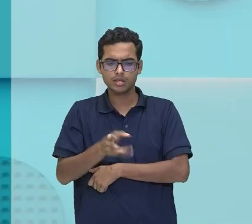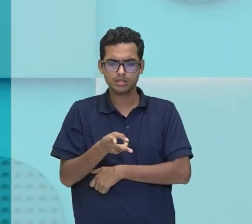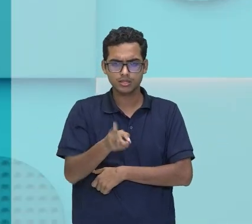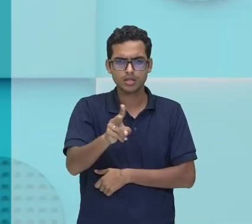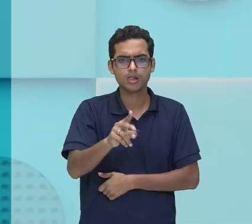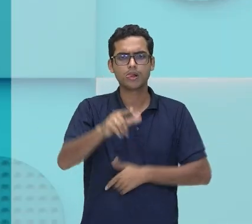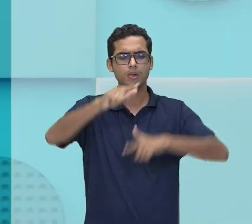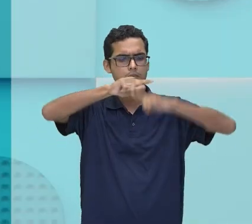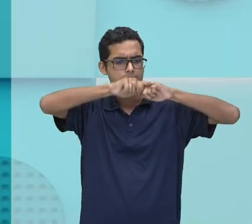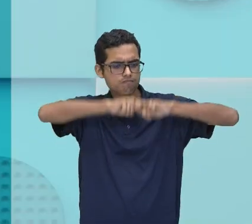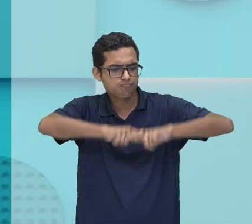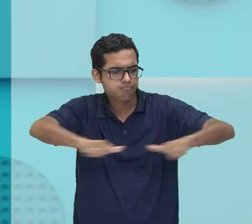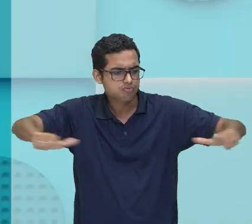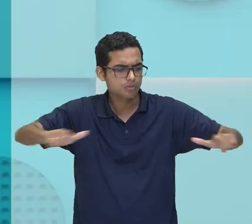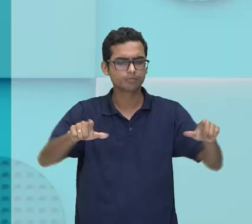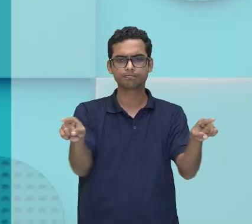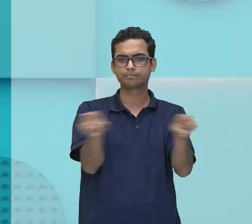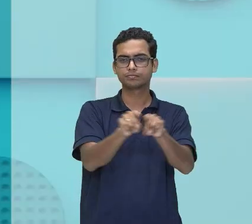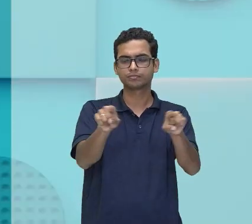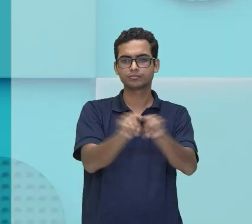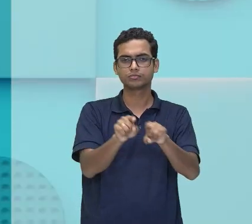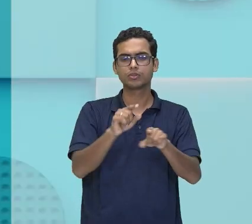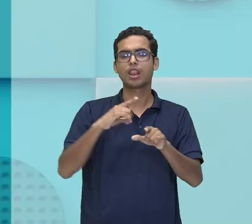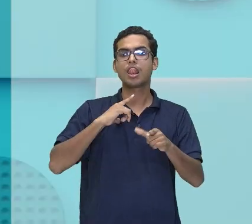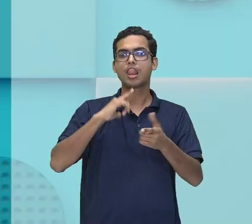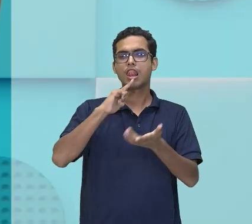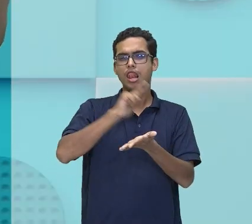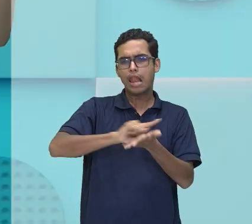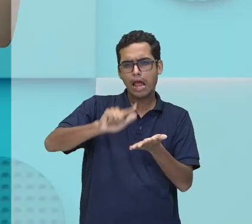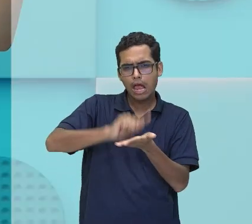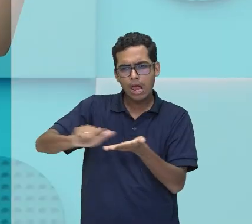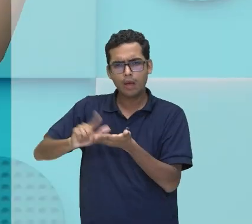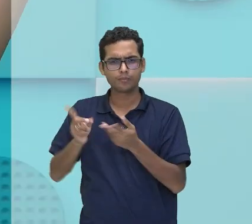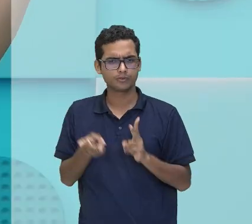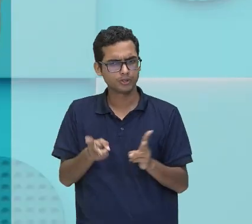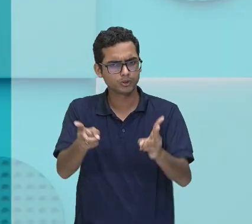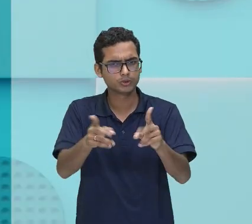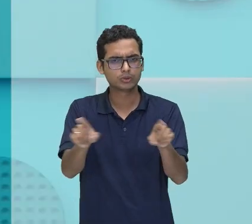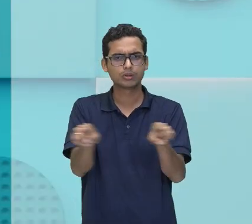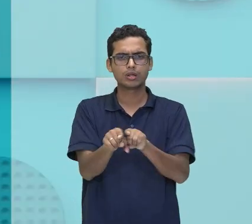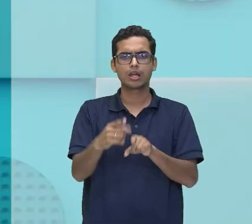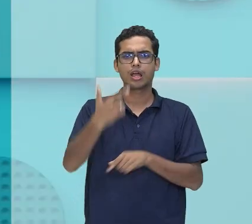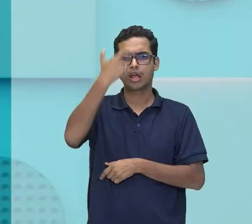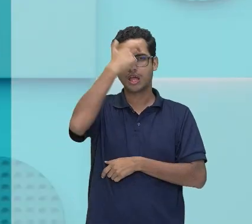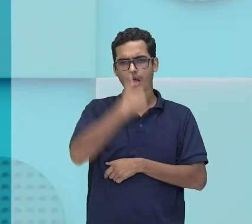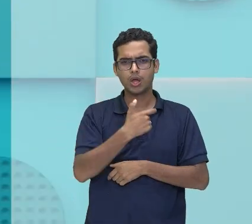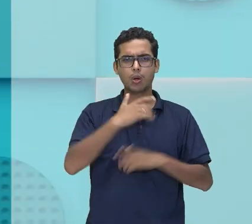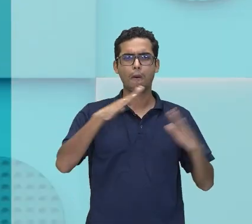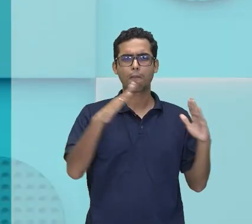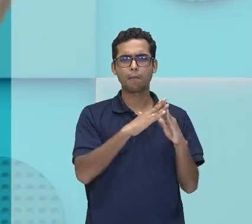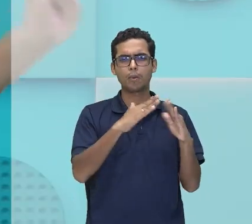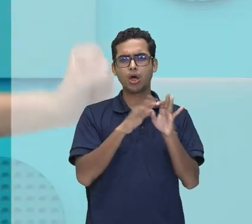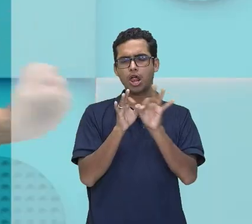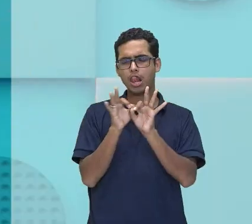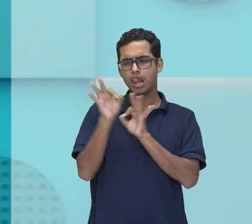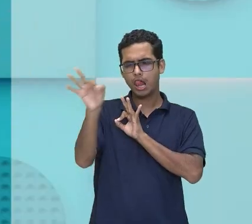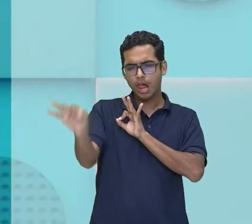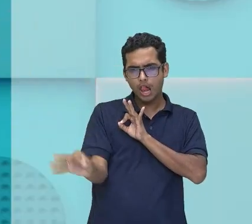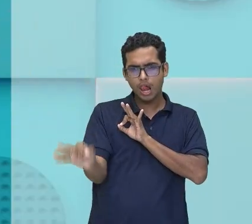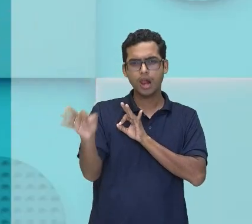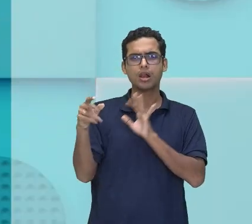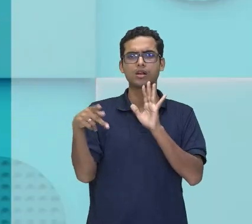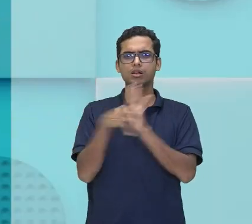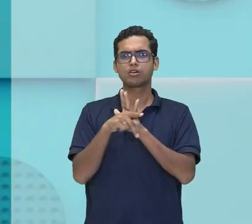a consciência. Mas eu moro muito longe da onde pode coletar lixo. Minha irmã, se organize, deixe o lixo